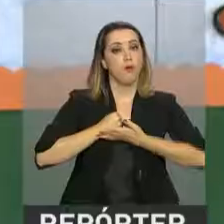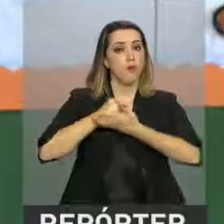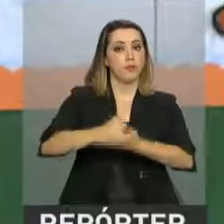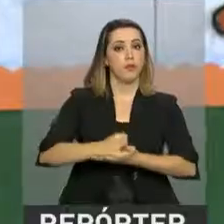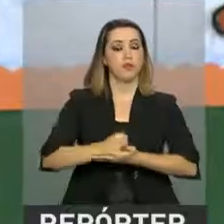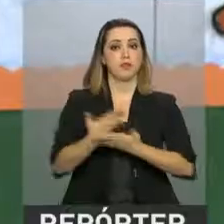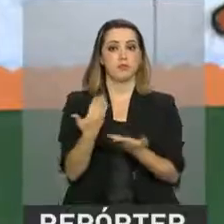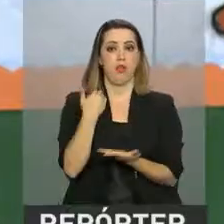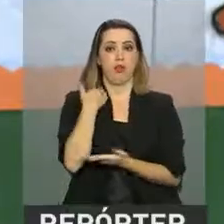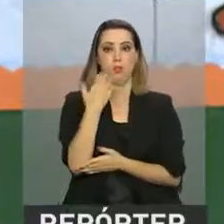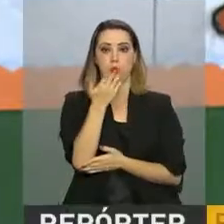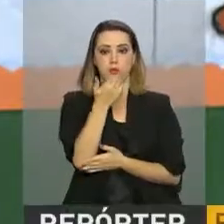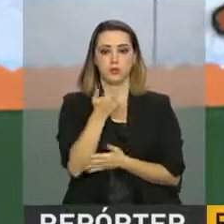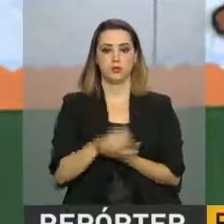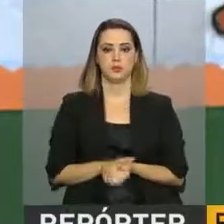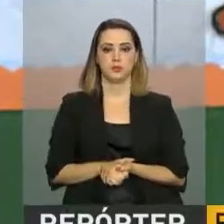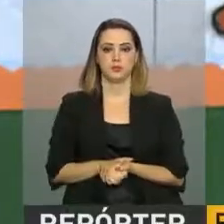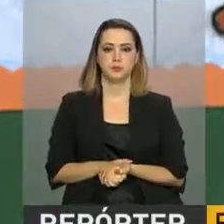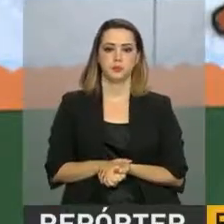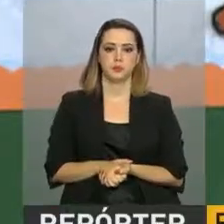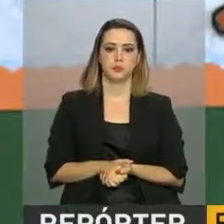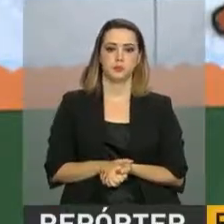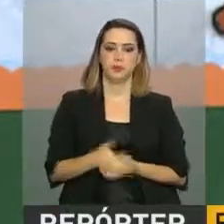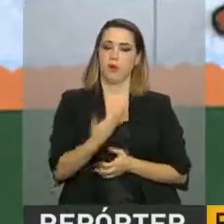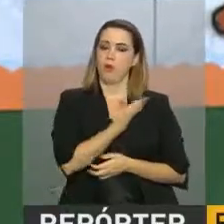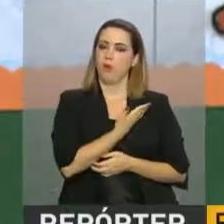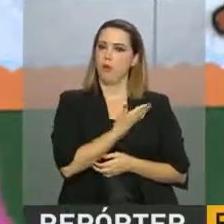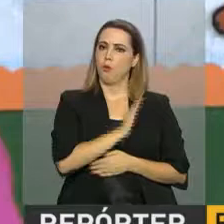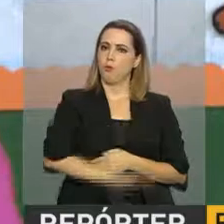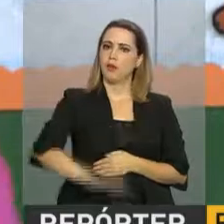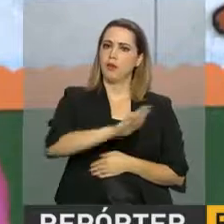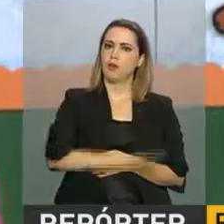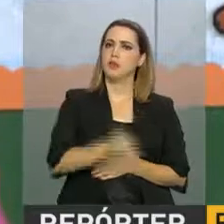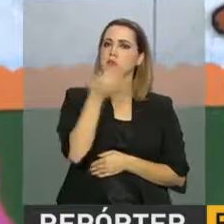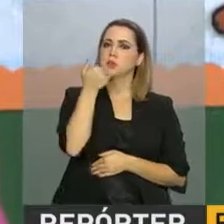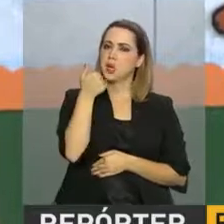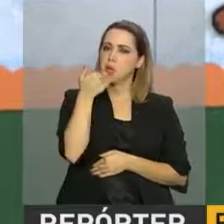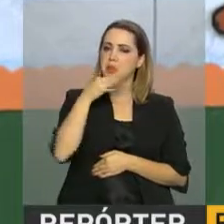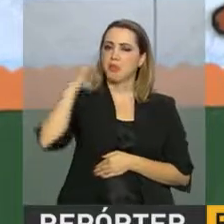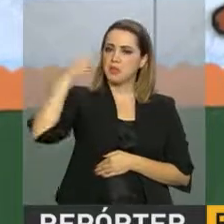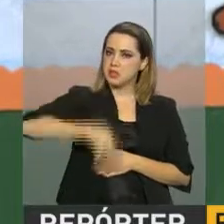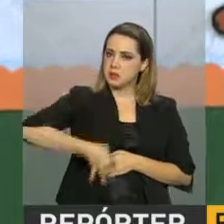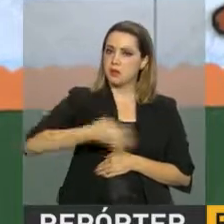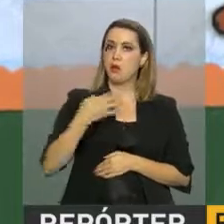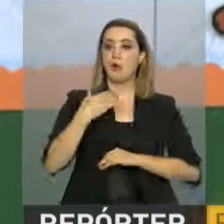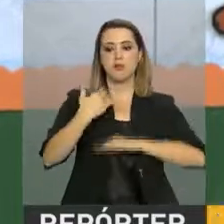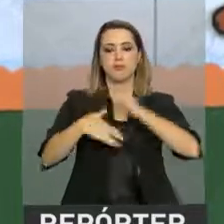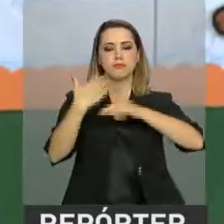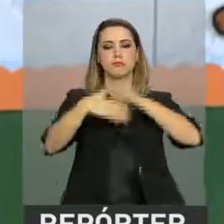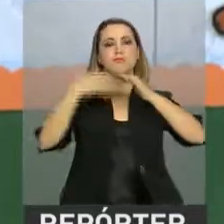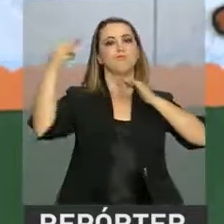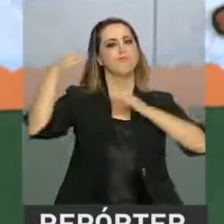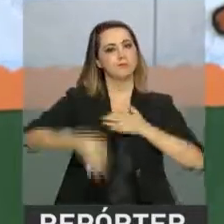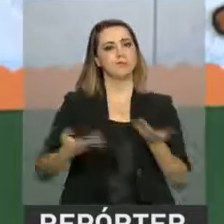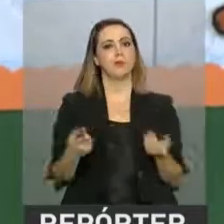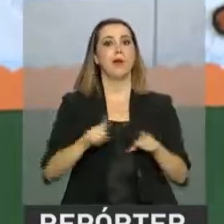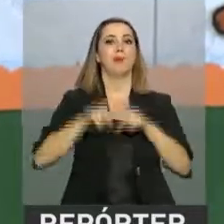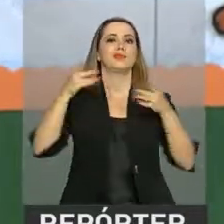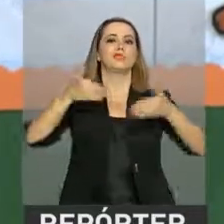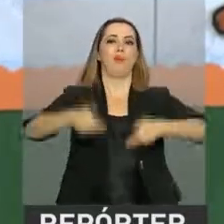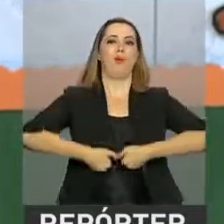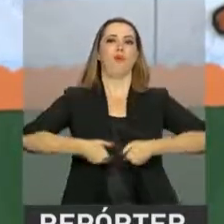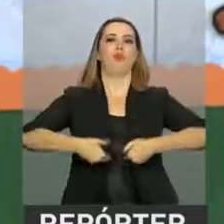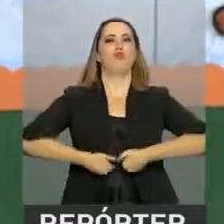alimentos. Uma criança bem alimentada é uma criança com bom desenvolvimento. E uma criança com fome, ela não tem